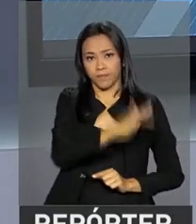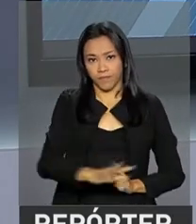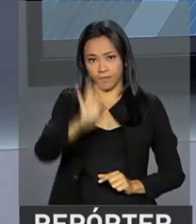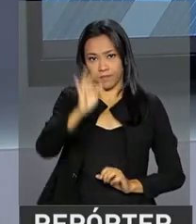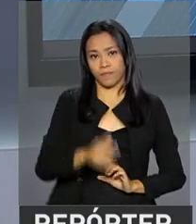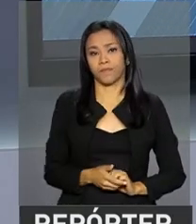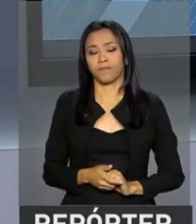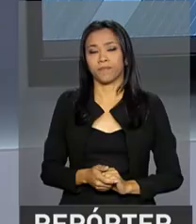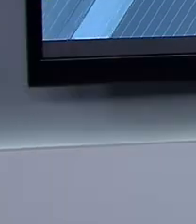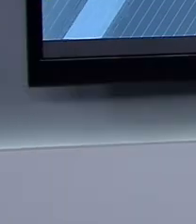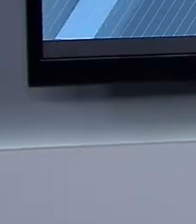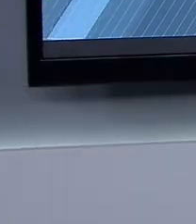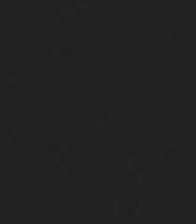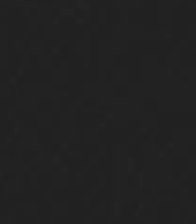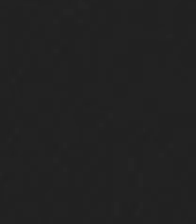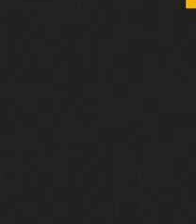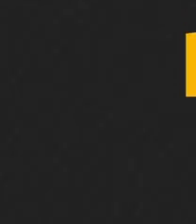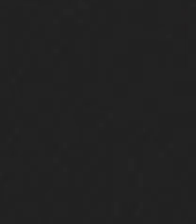federal